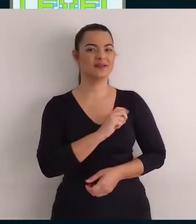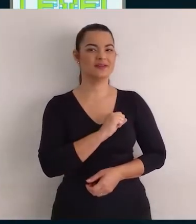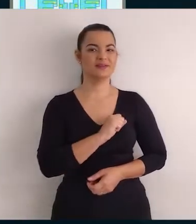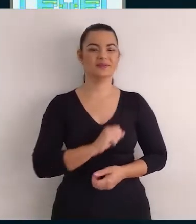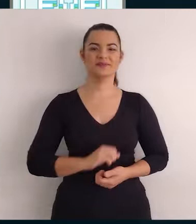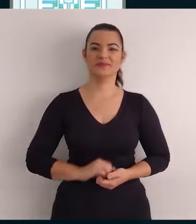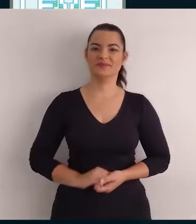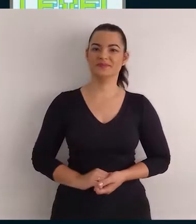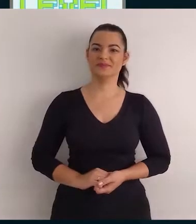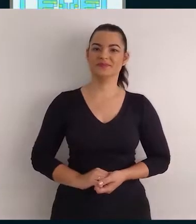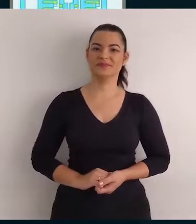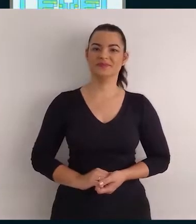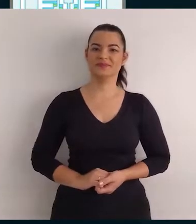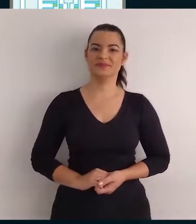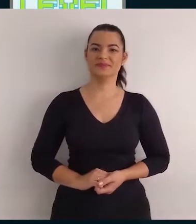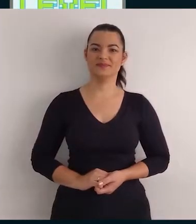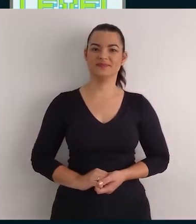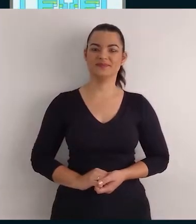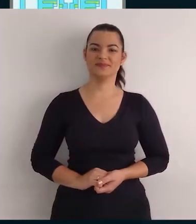Amor